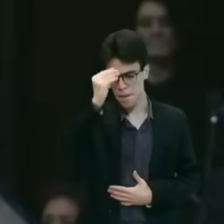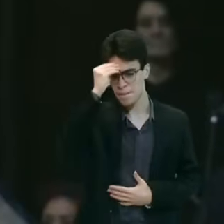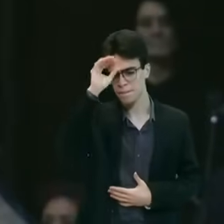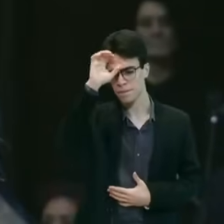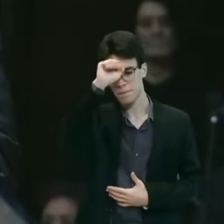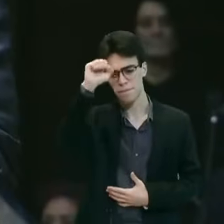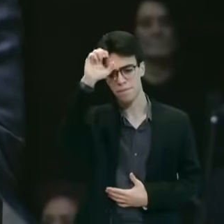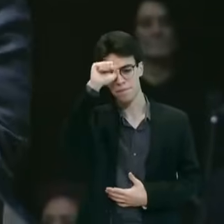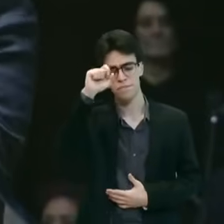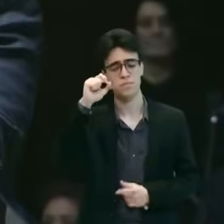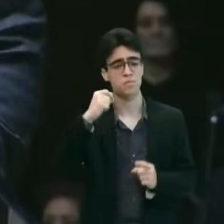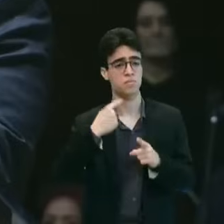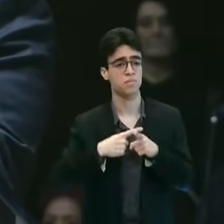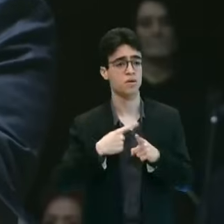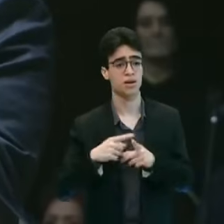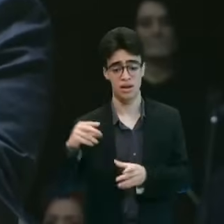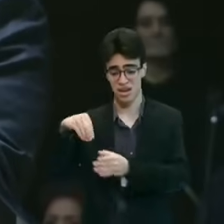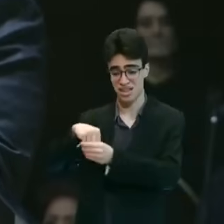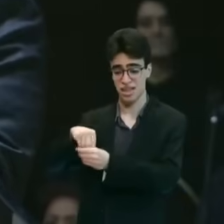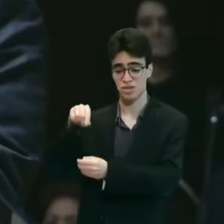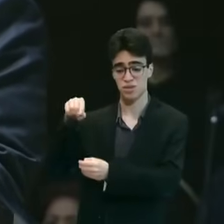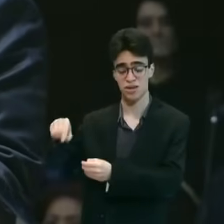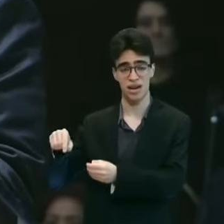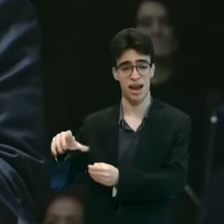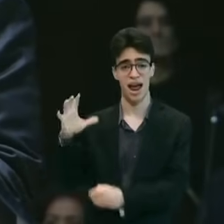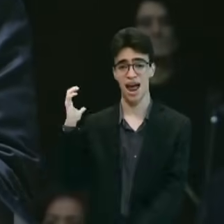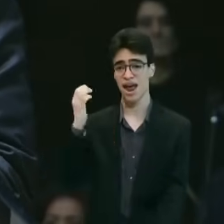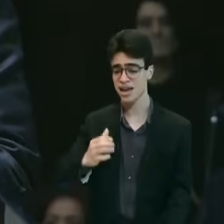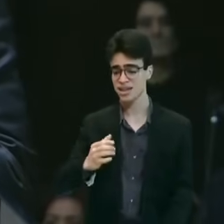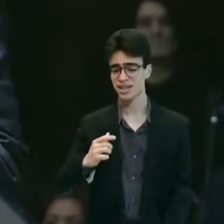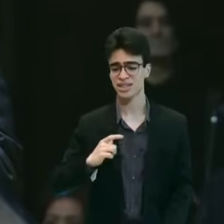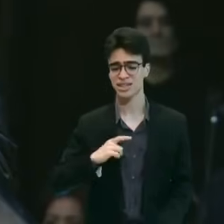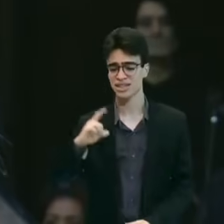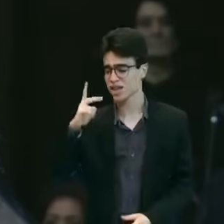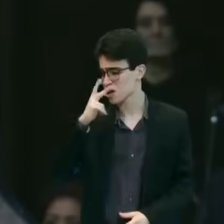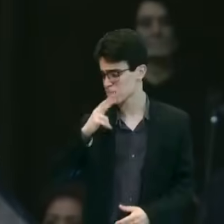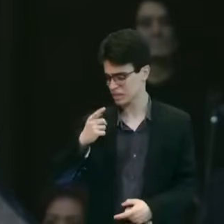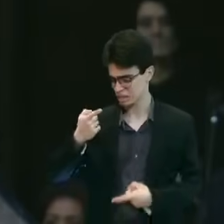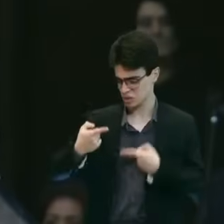Caim havia um conflito. O conflito de